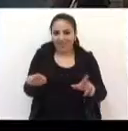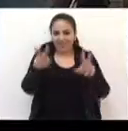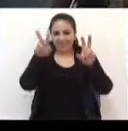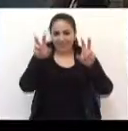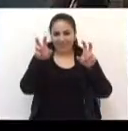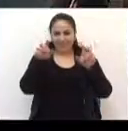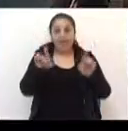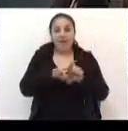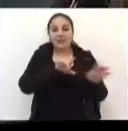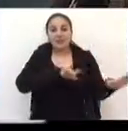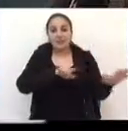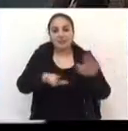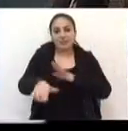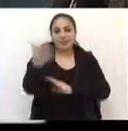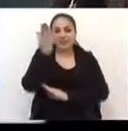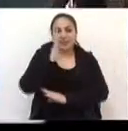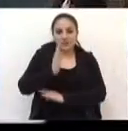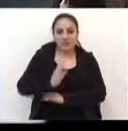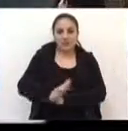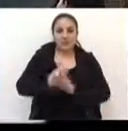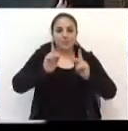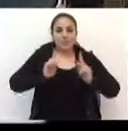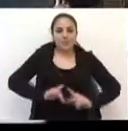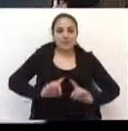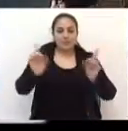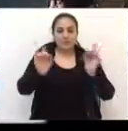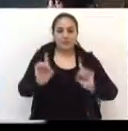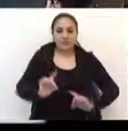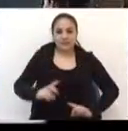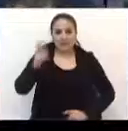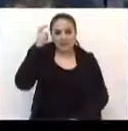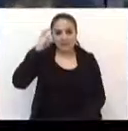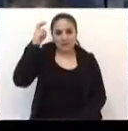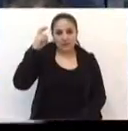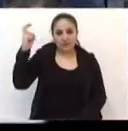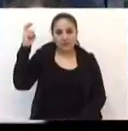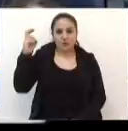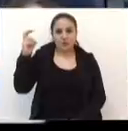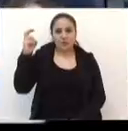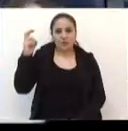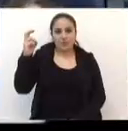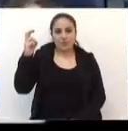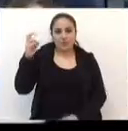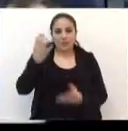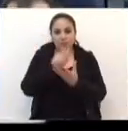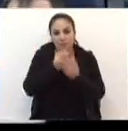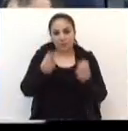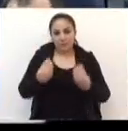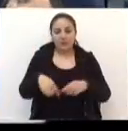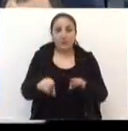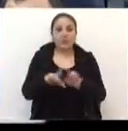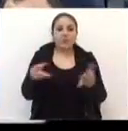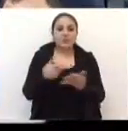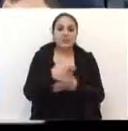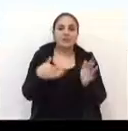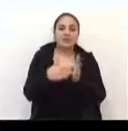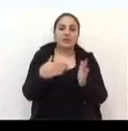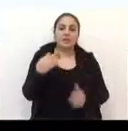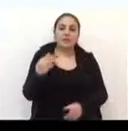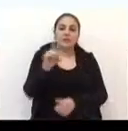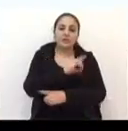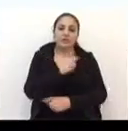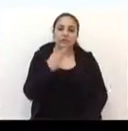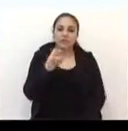Semana Nacional da Pessoa com Deficiência Intelectual e Múltipla acontece até o dia 28 de agosto.